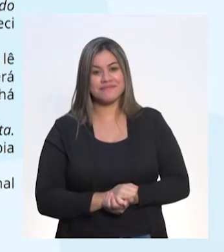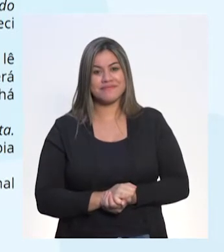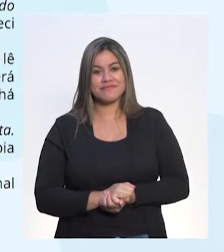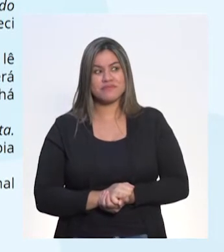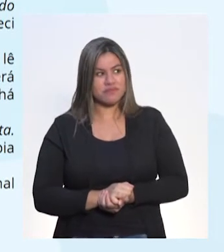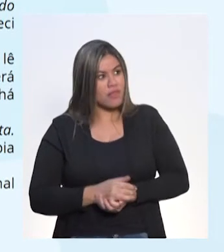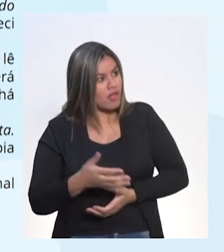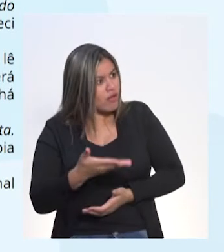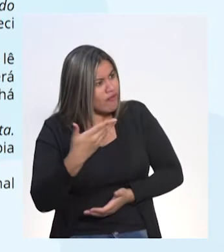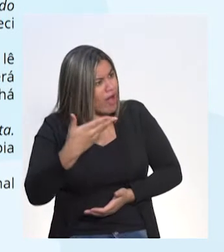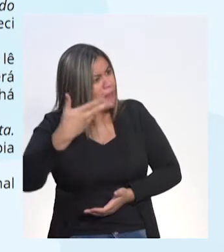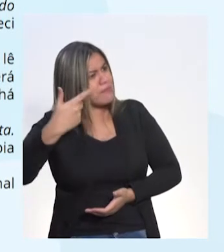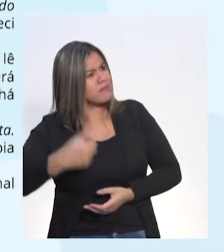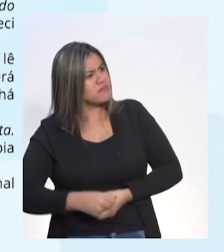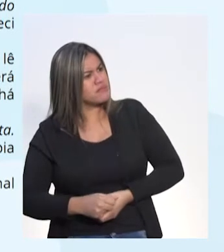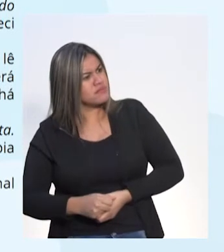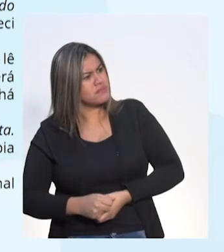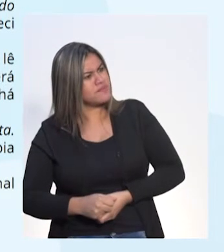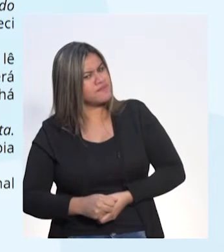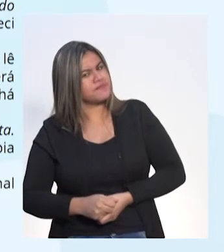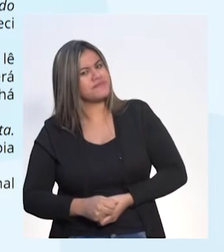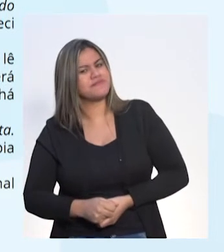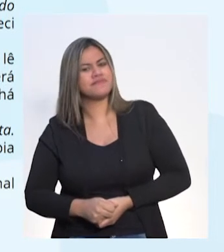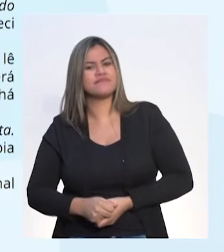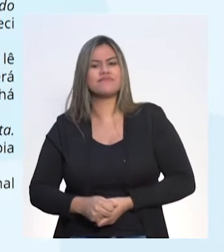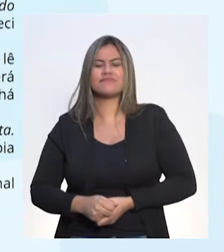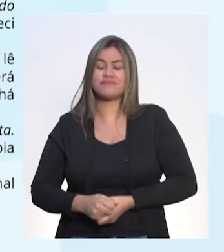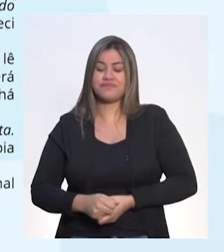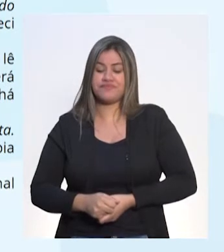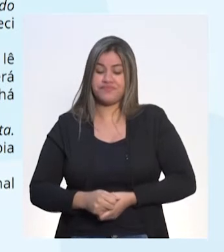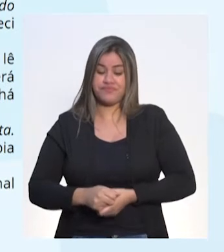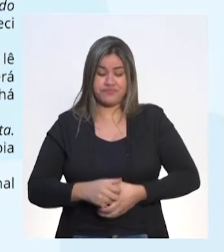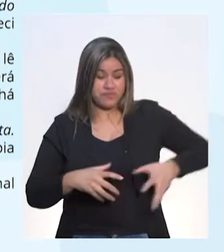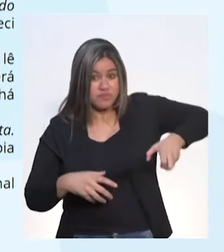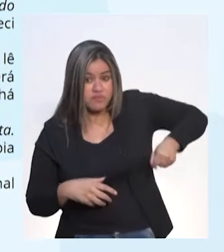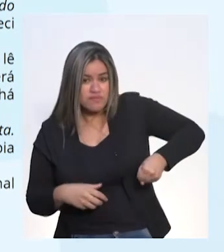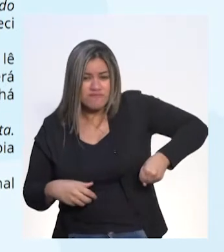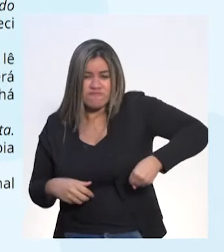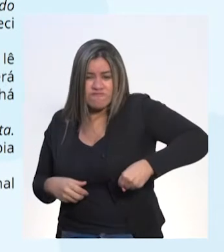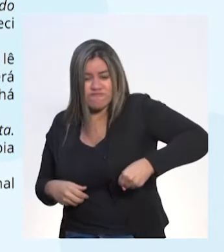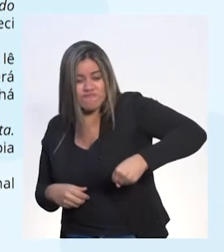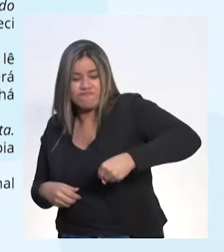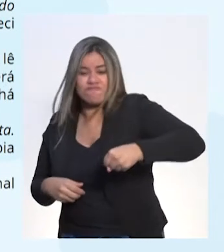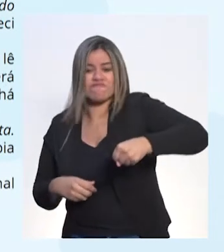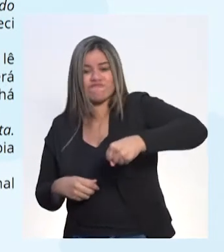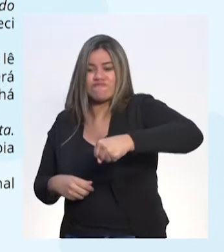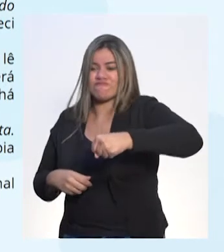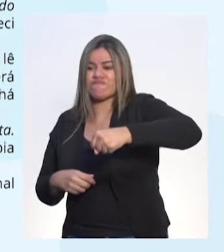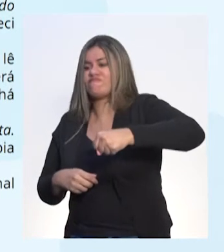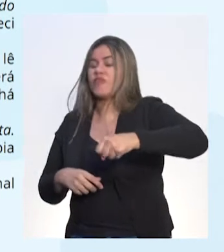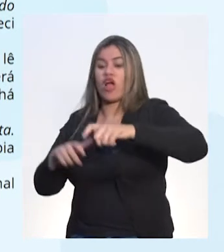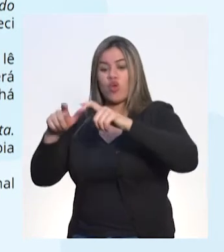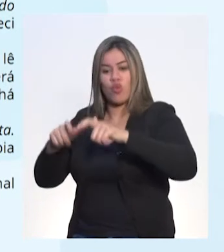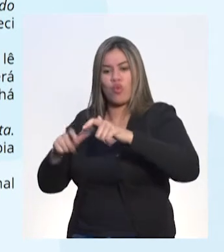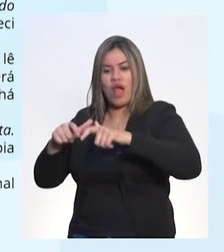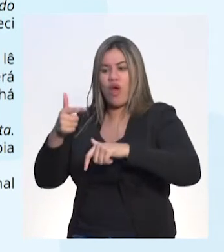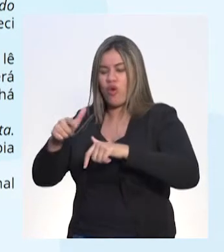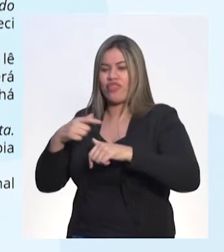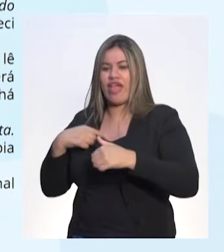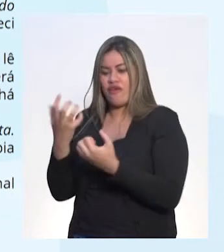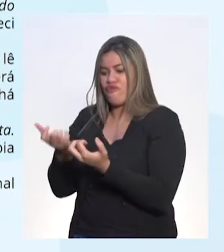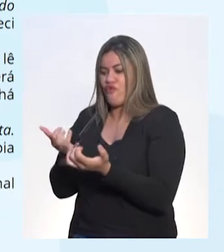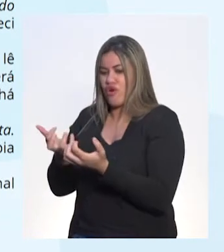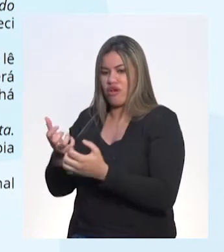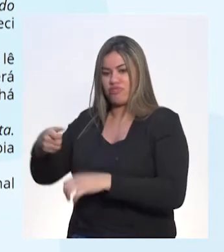Bora resolver essa pendenga de uma vez. Arrastando Suzana pelo braço, vão até um canto do cenário, onde há um fogão e uma